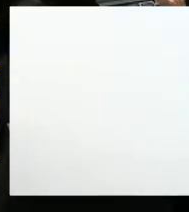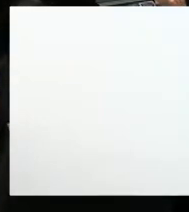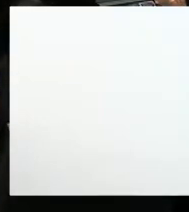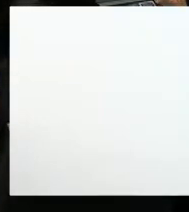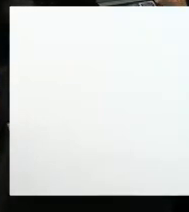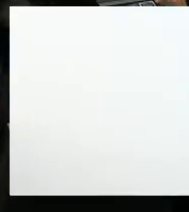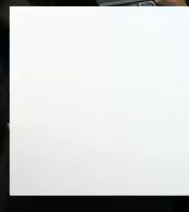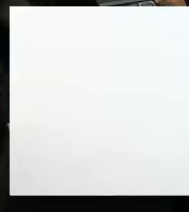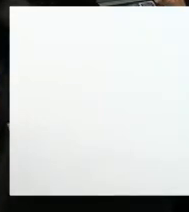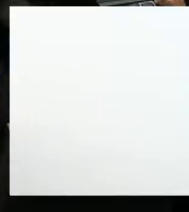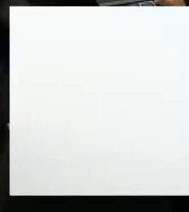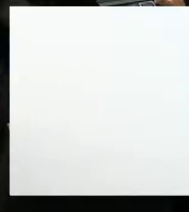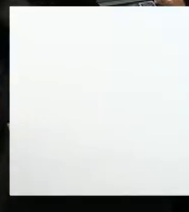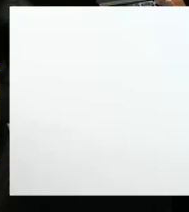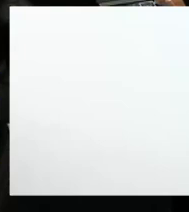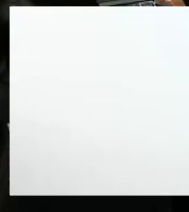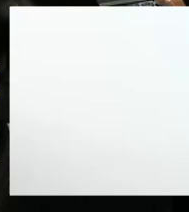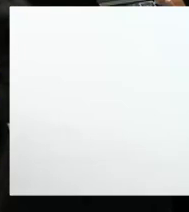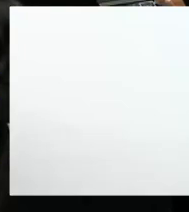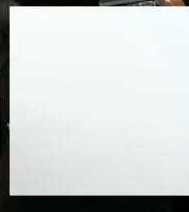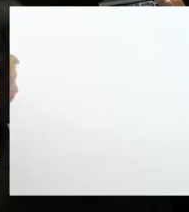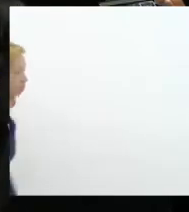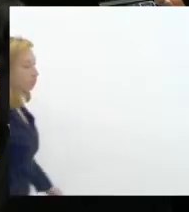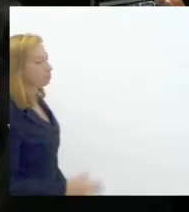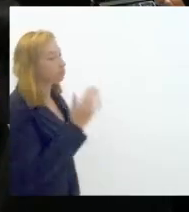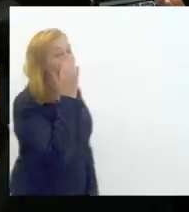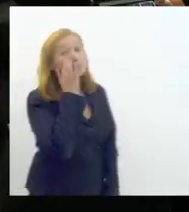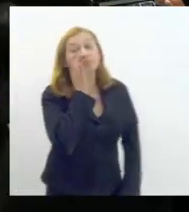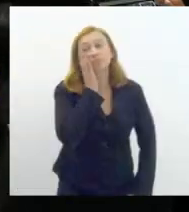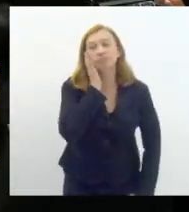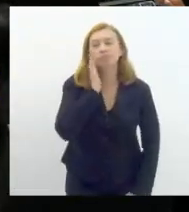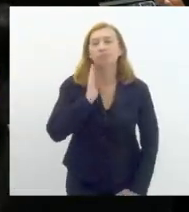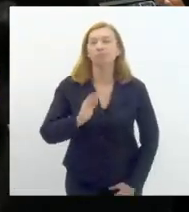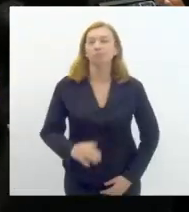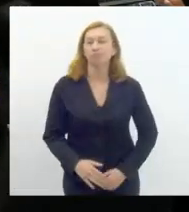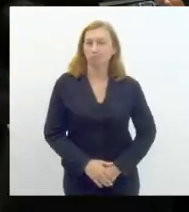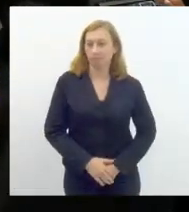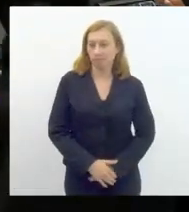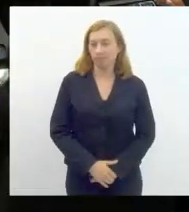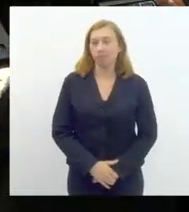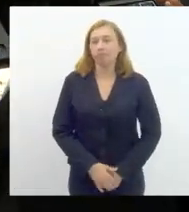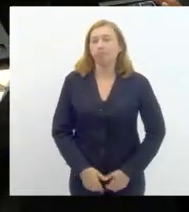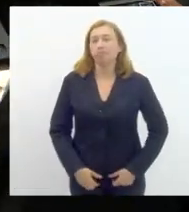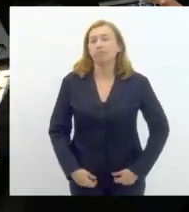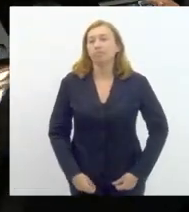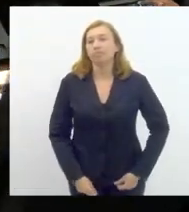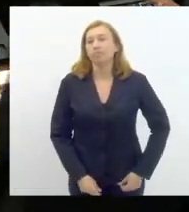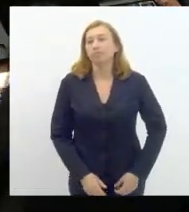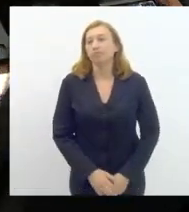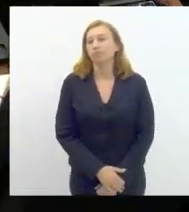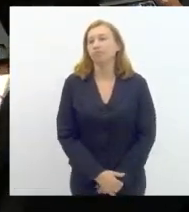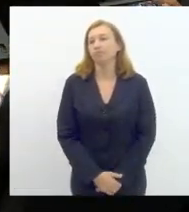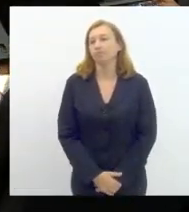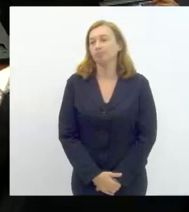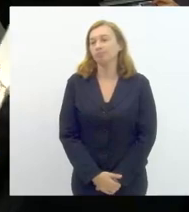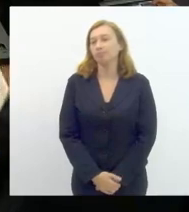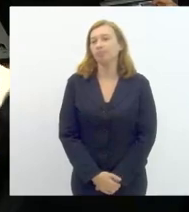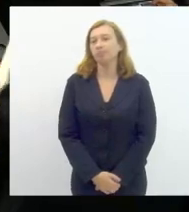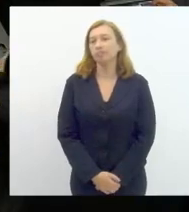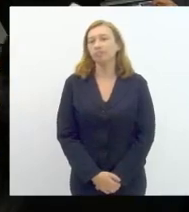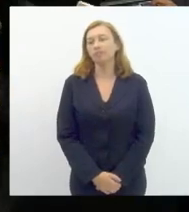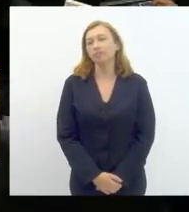Peço que todos e todas, deputados e deputadas, por favor, a sessão está sendo retomada. Peço que todos ocupem os